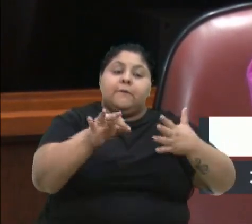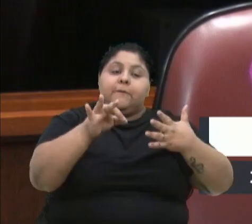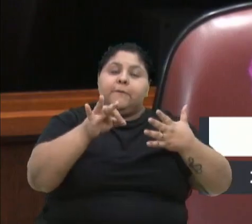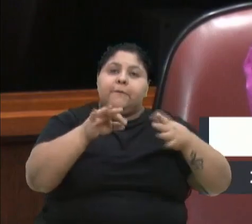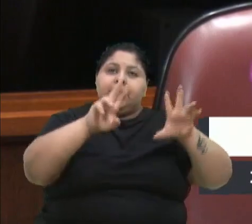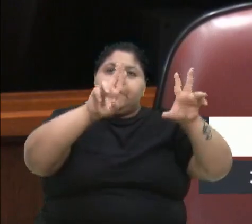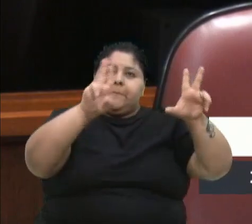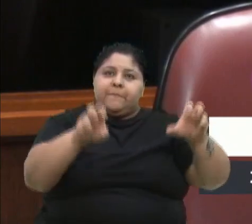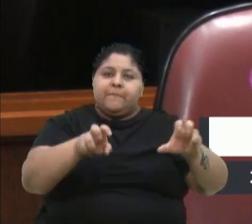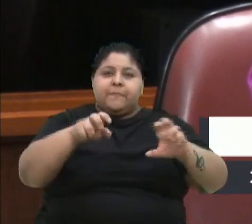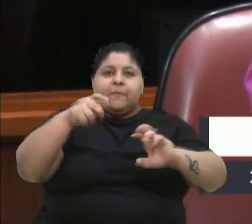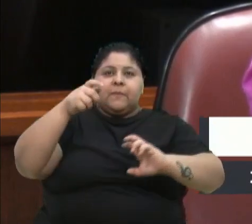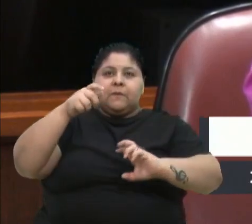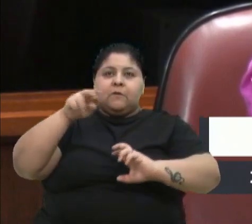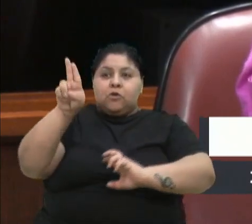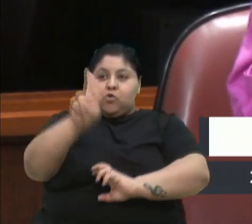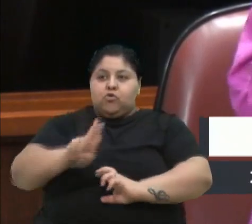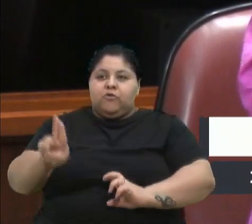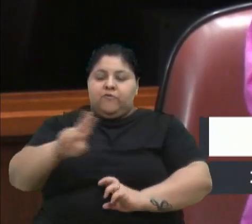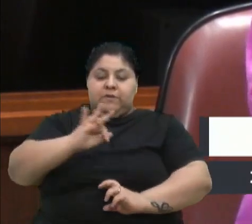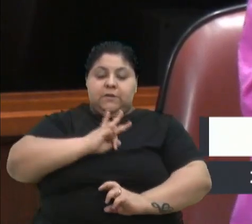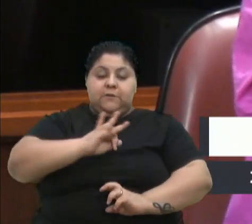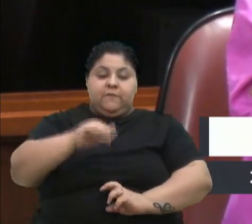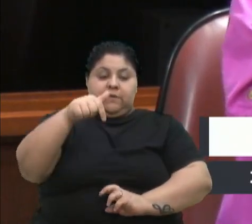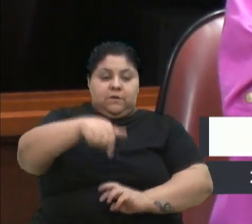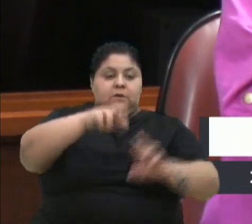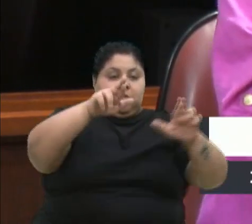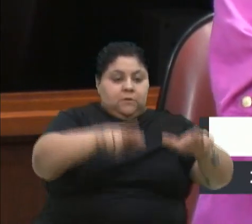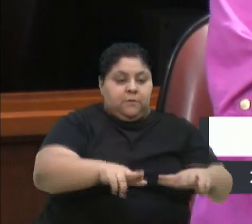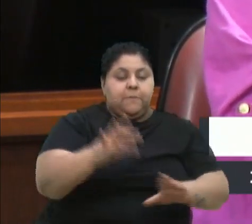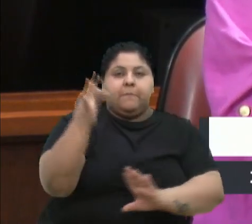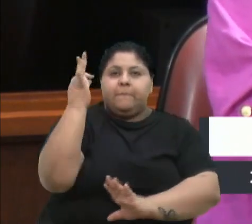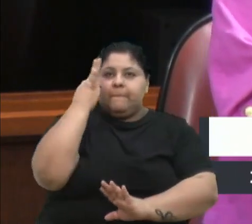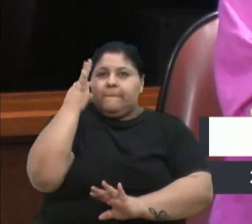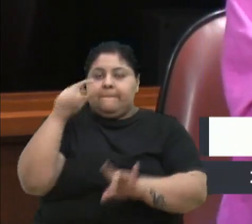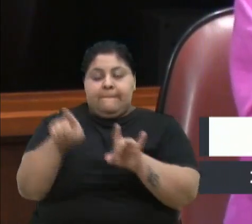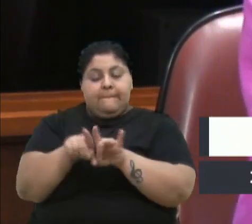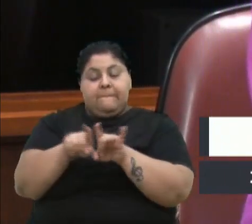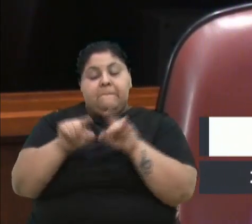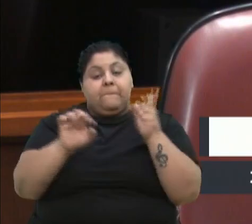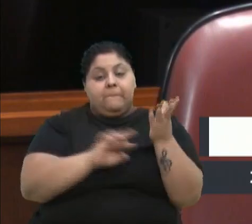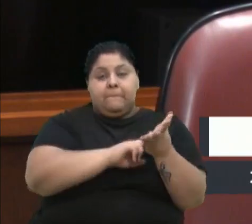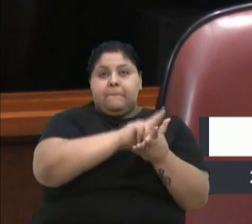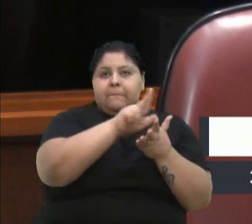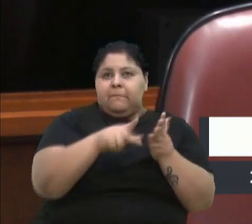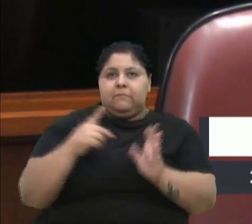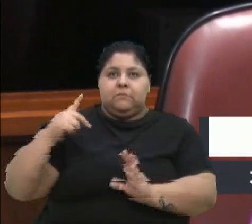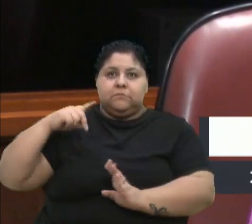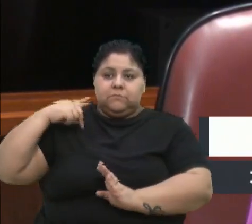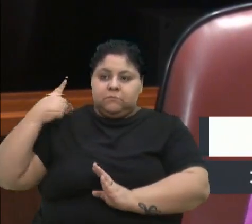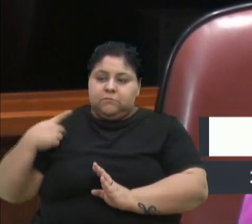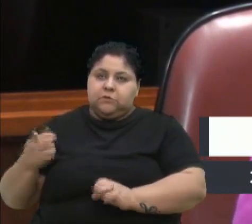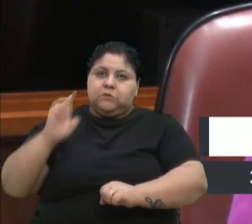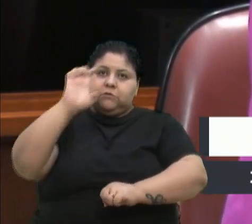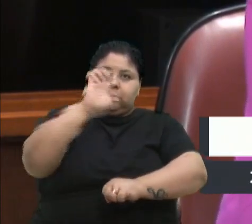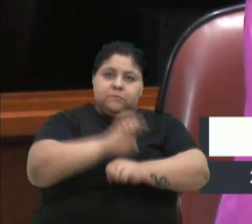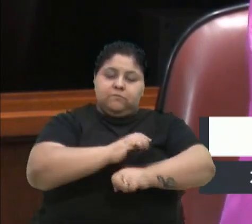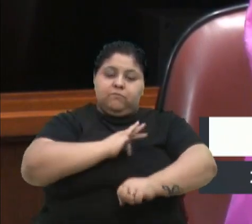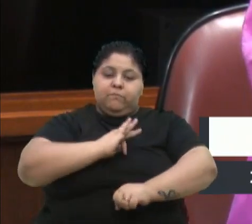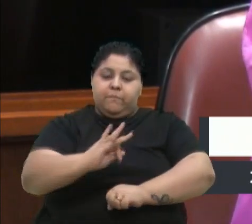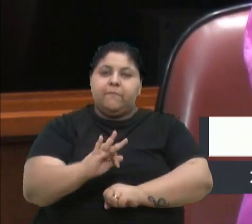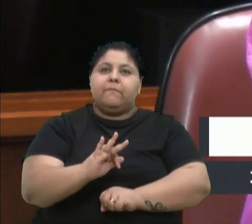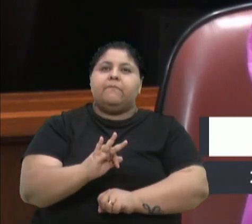questão da Universidade Federal na região. Estarão presentes também vários deputados estaduais e